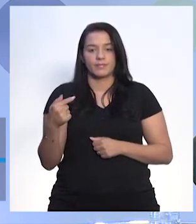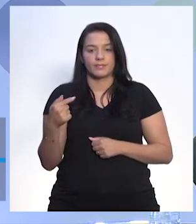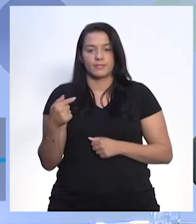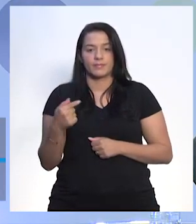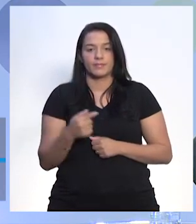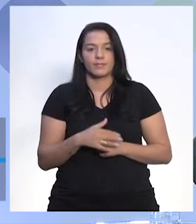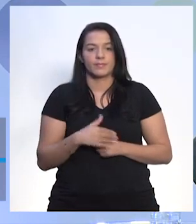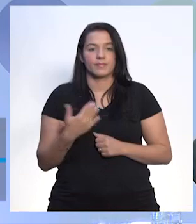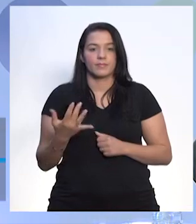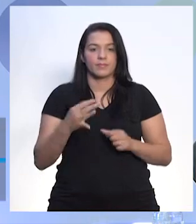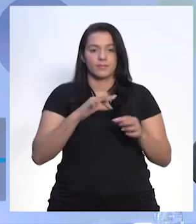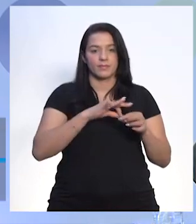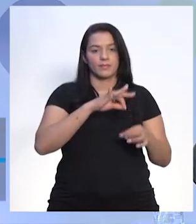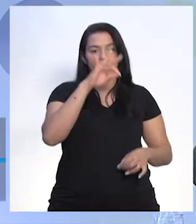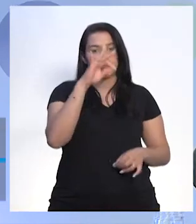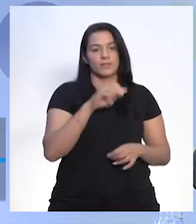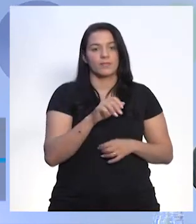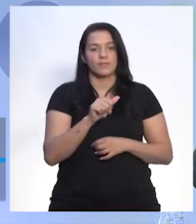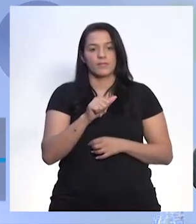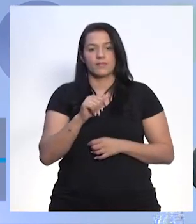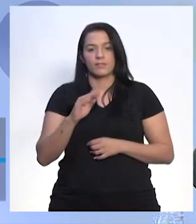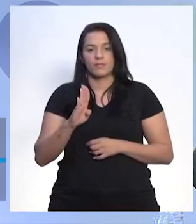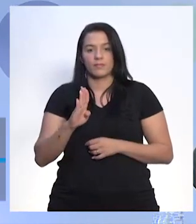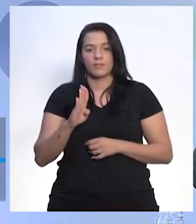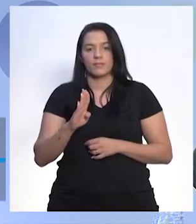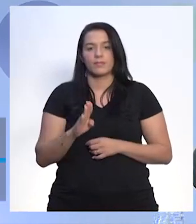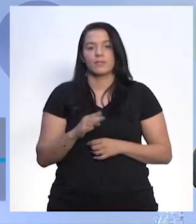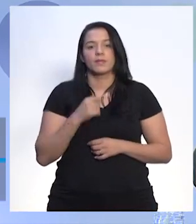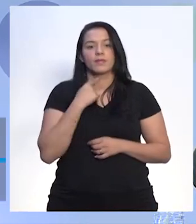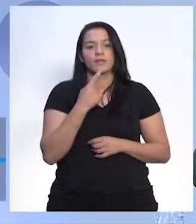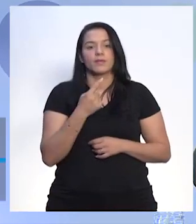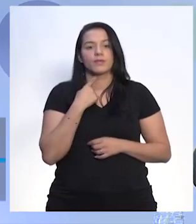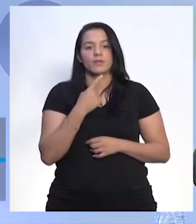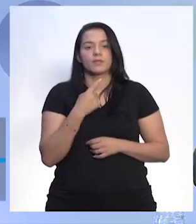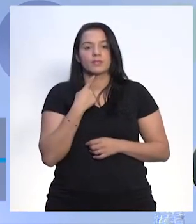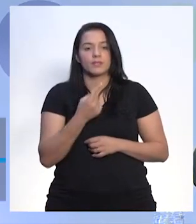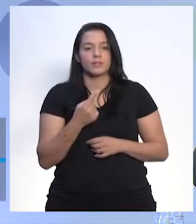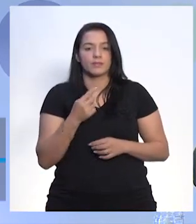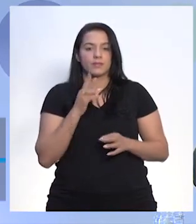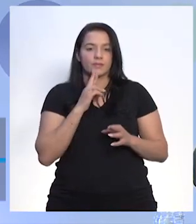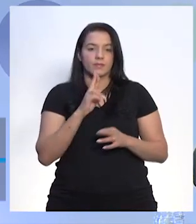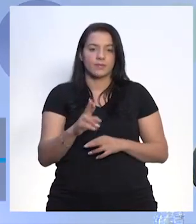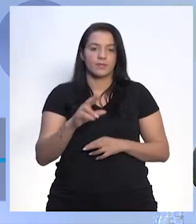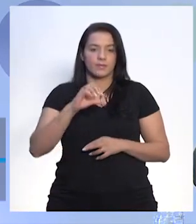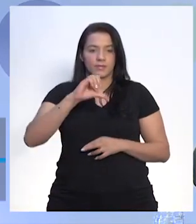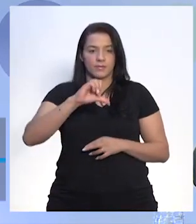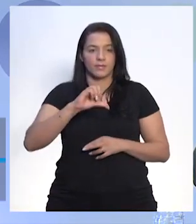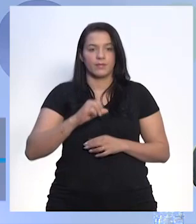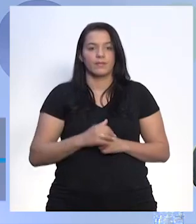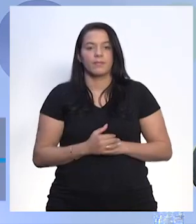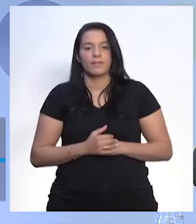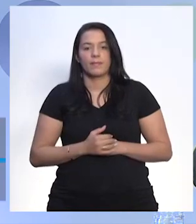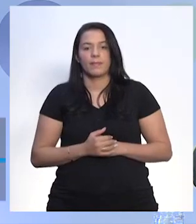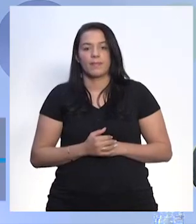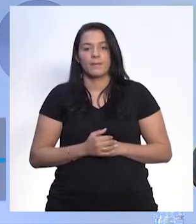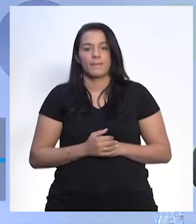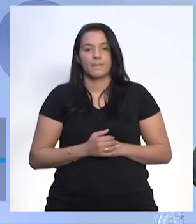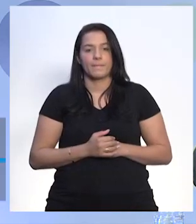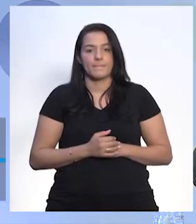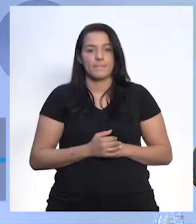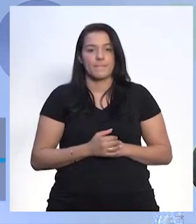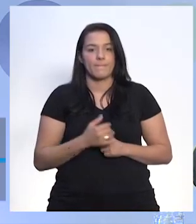que o lado AB, né? Então, ele não seria possível ser 9 esse lado AB. Professora,